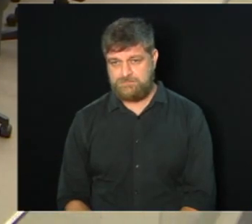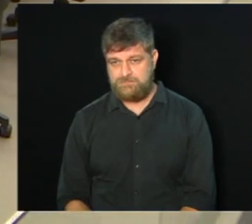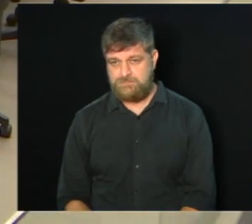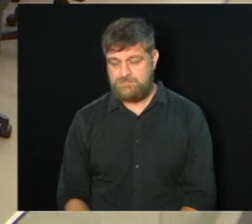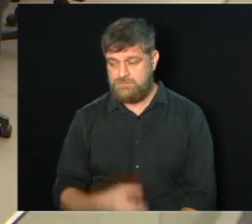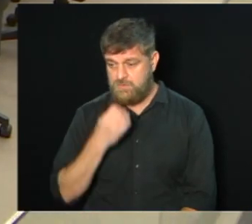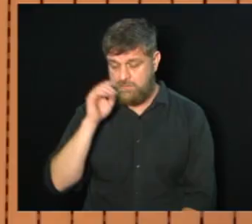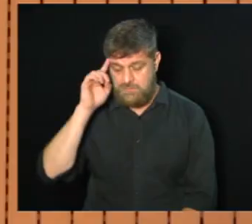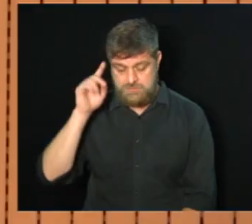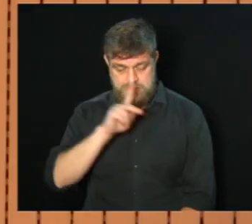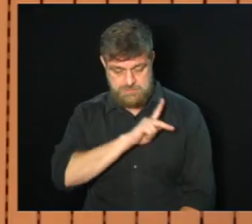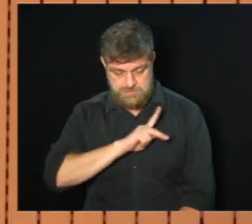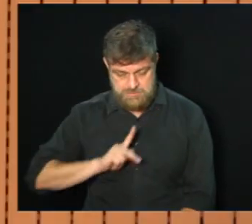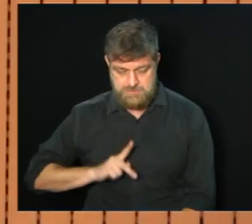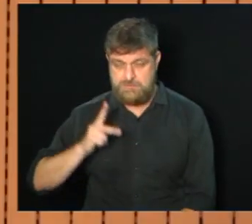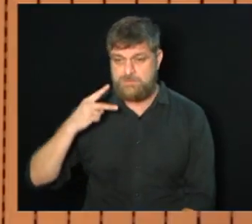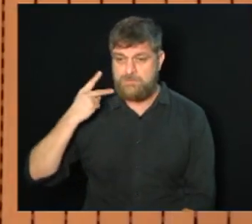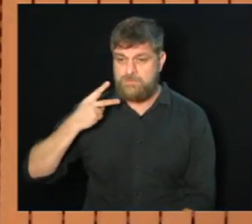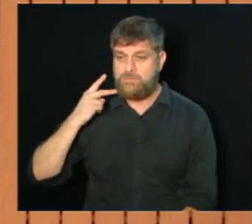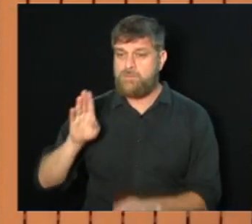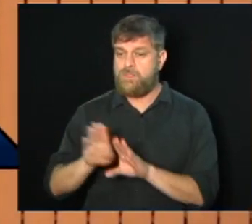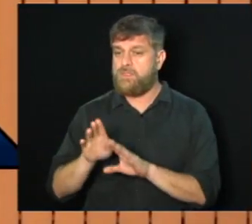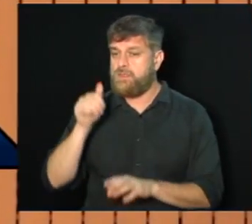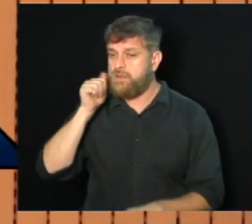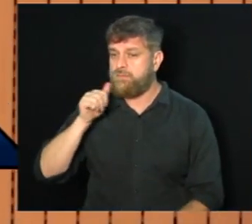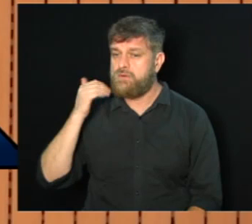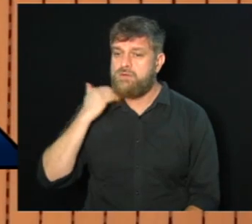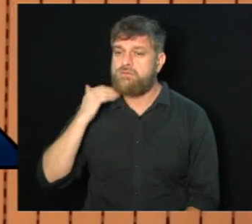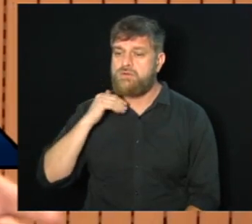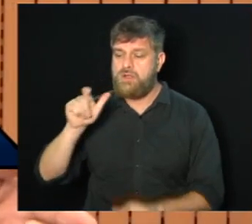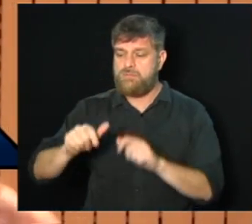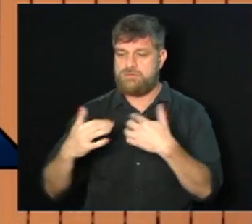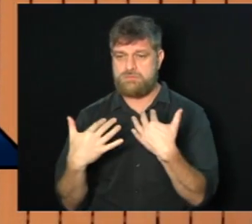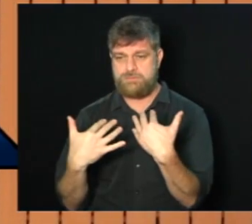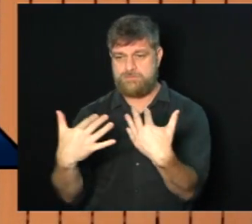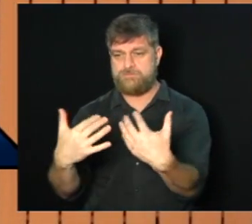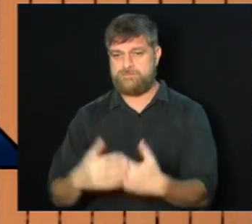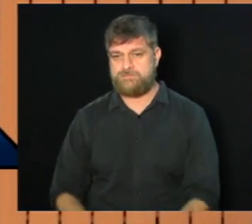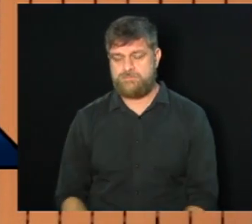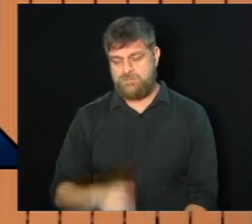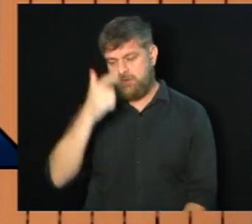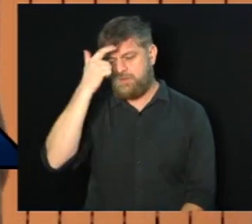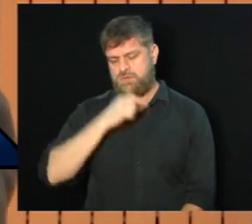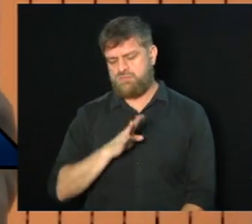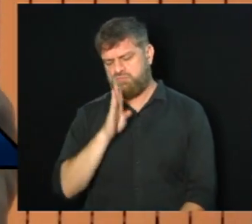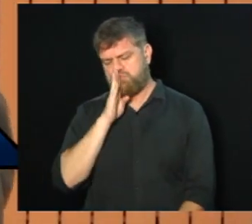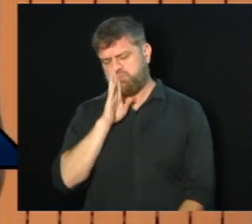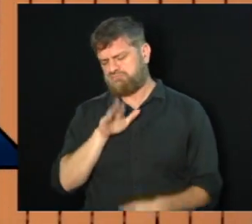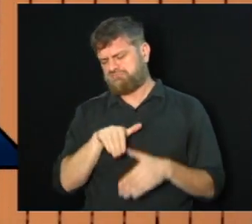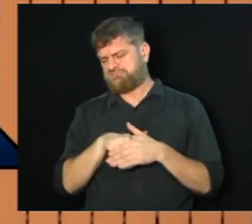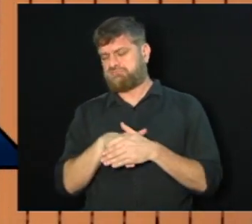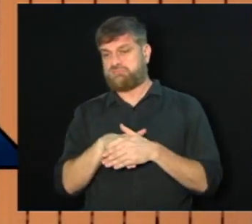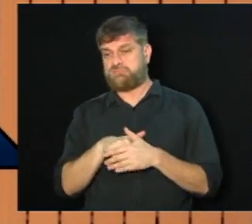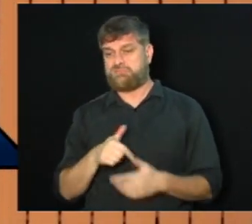Bom dia, senhor presidente, senhores vereadores, senhora vereadora, público presente. Bom dia. Eu não ia me inscrever, mas